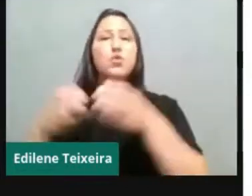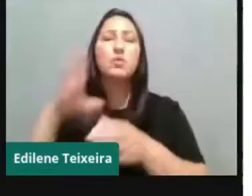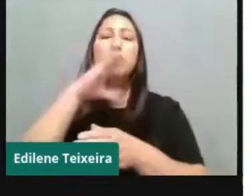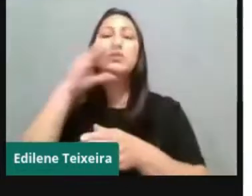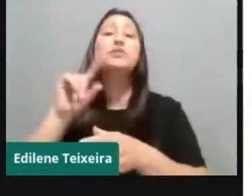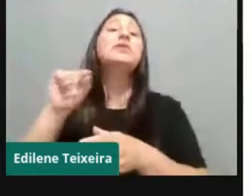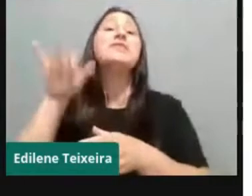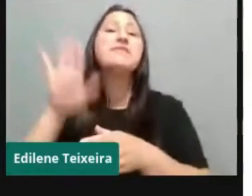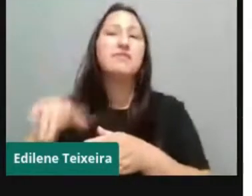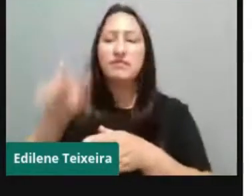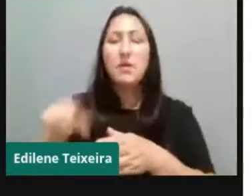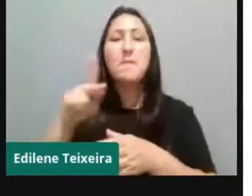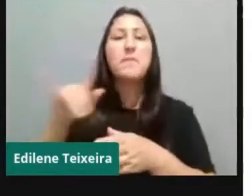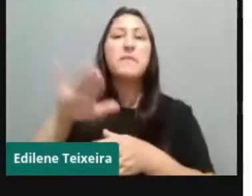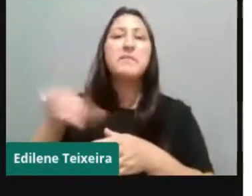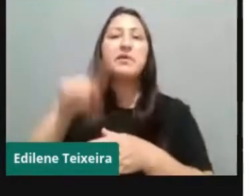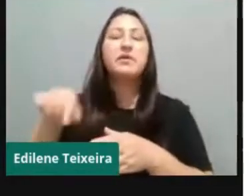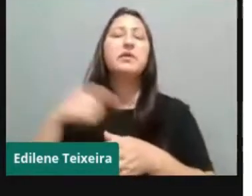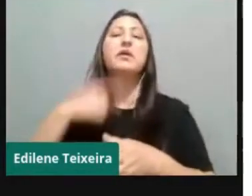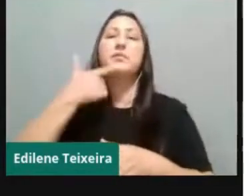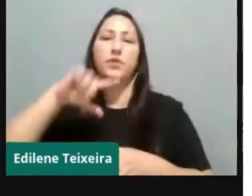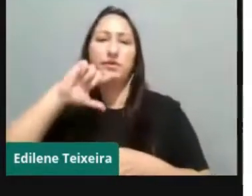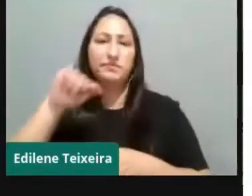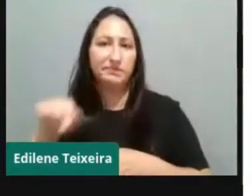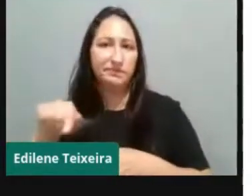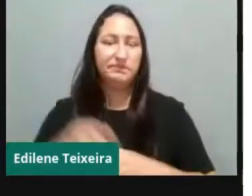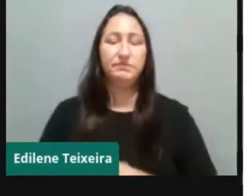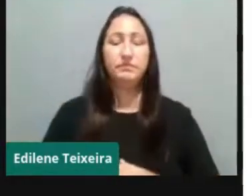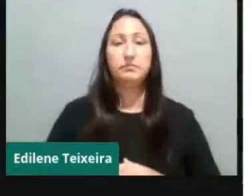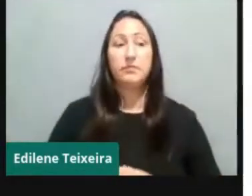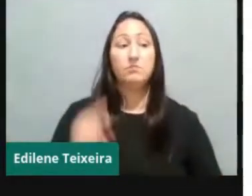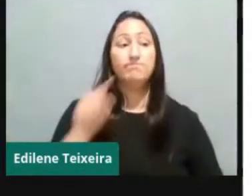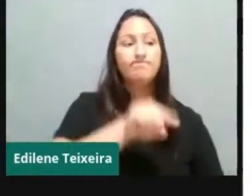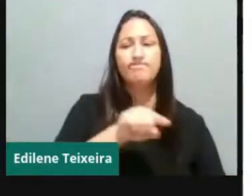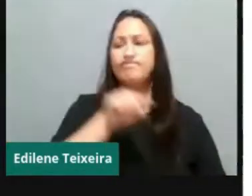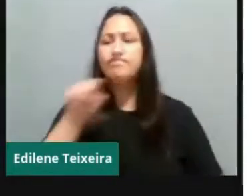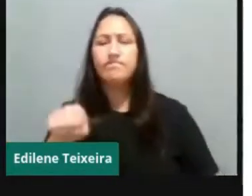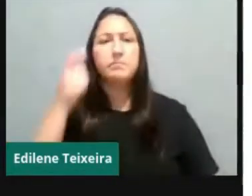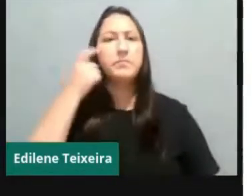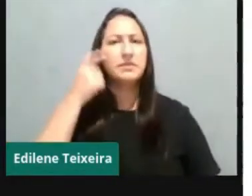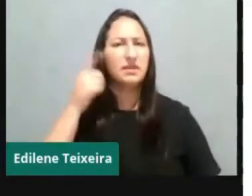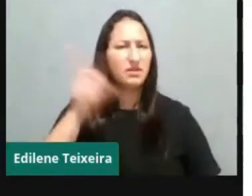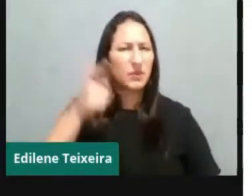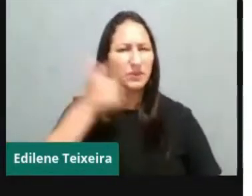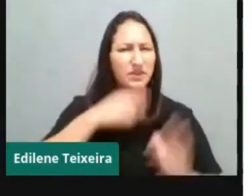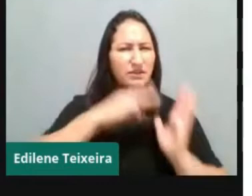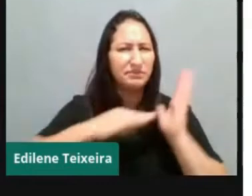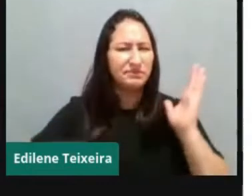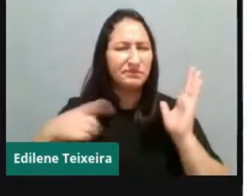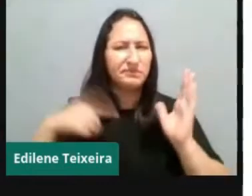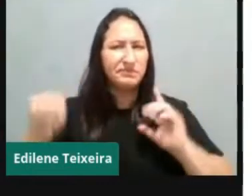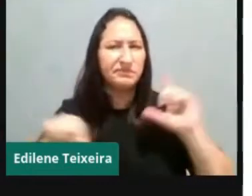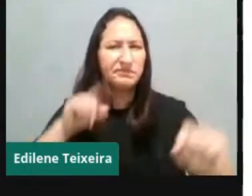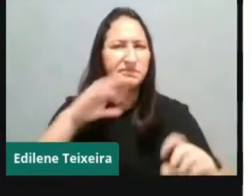com transtorno bipolar. Então, a gente queria saber se essa metodologia já poderia encontrar alguma diferença em adolescentes